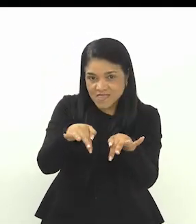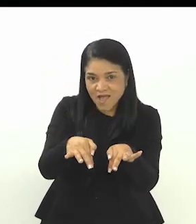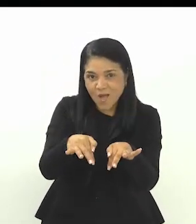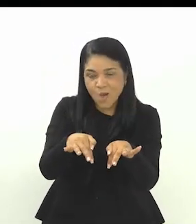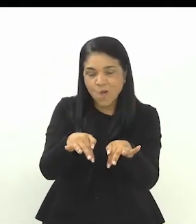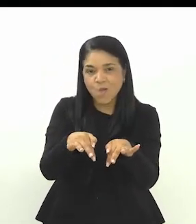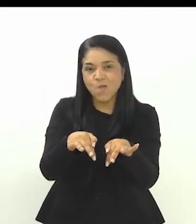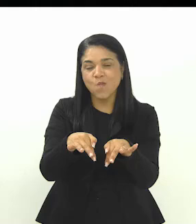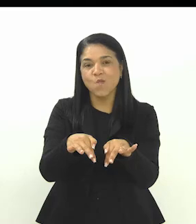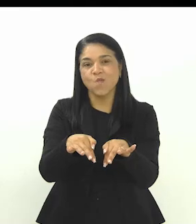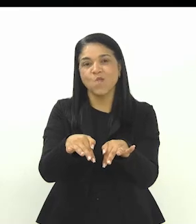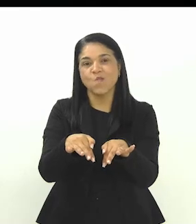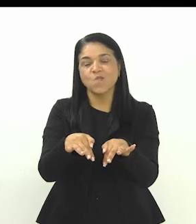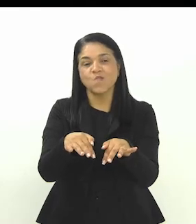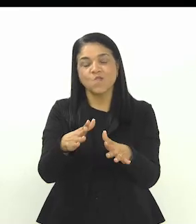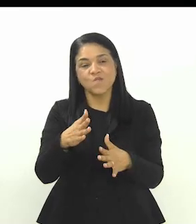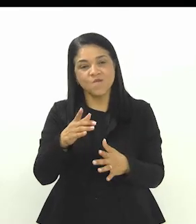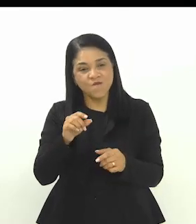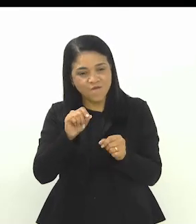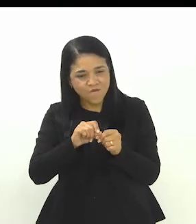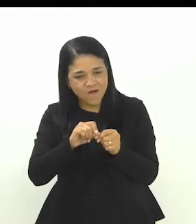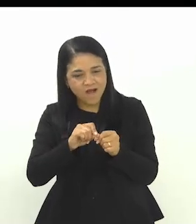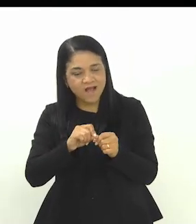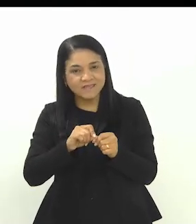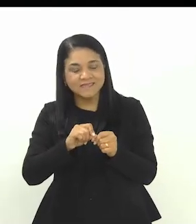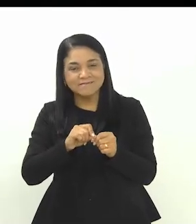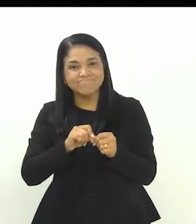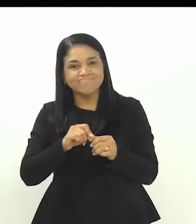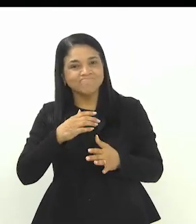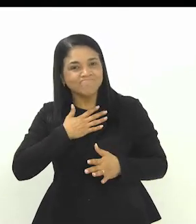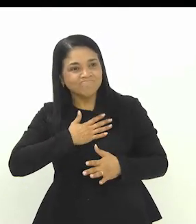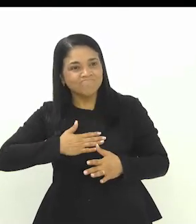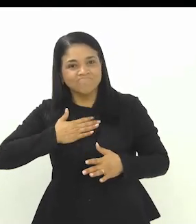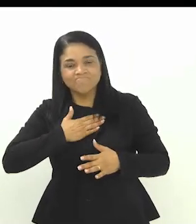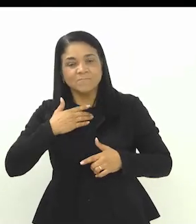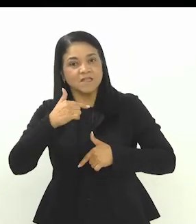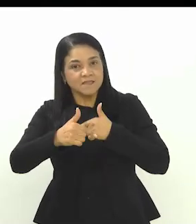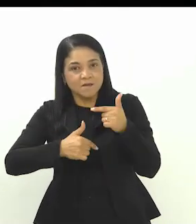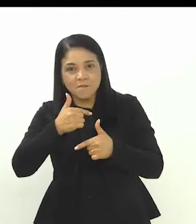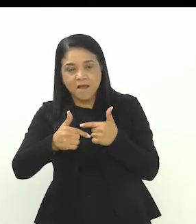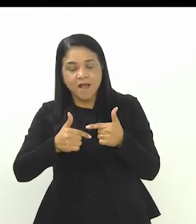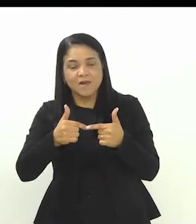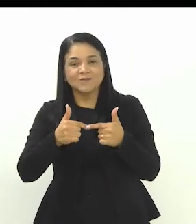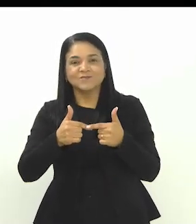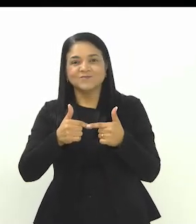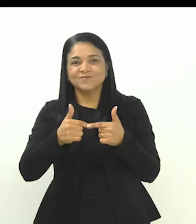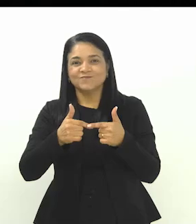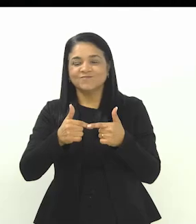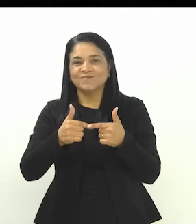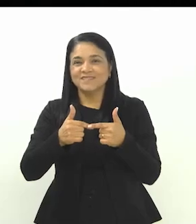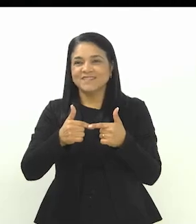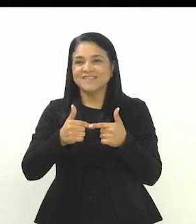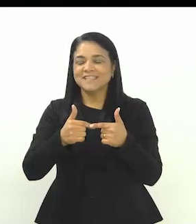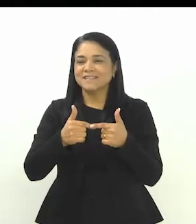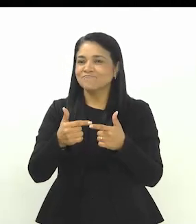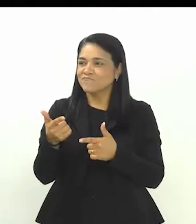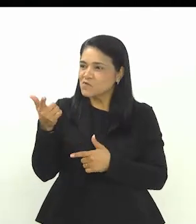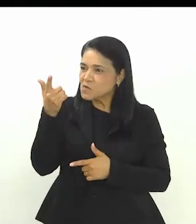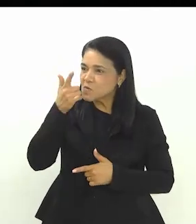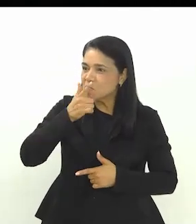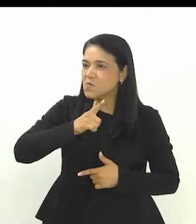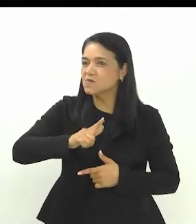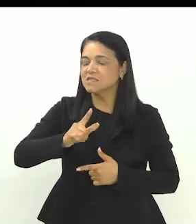final, quando a gente faz algo que nos dá muito prazer, o final é recompensa. Você fala assim,